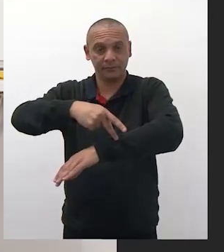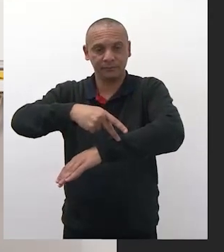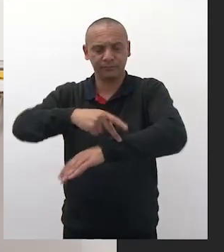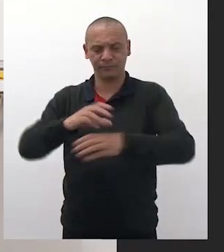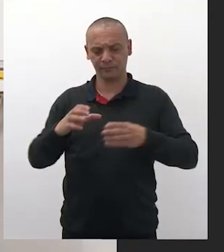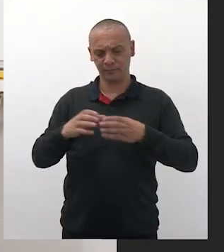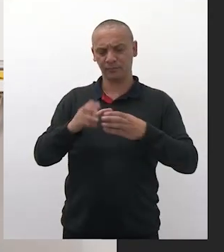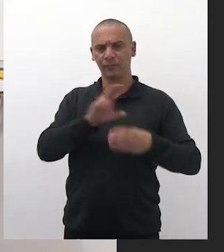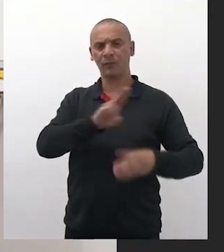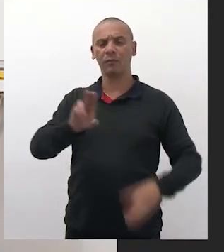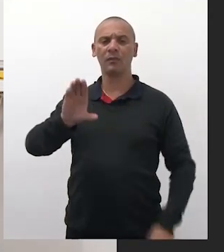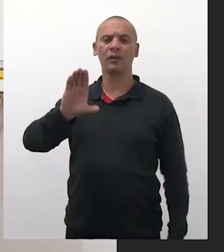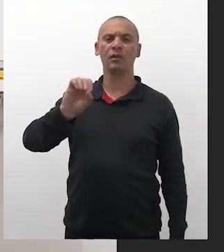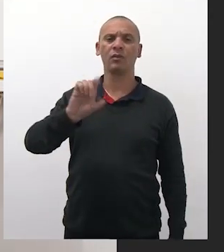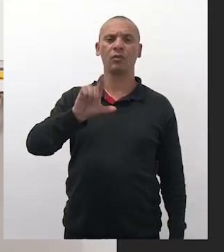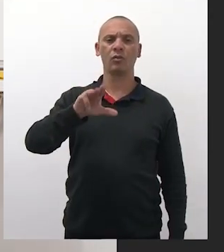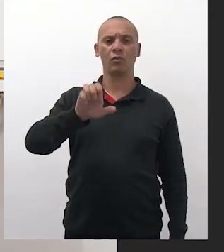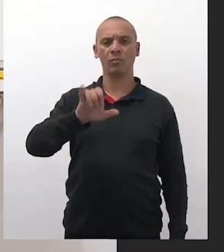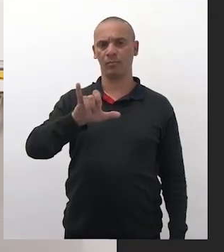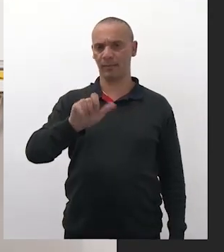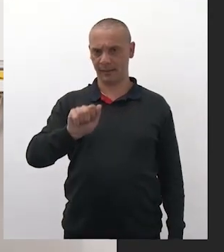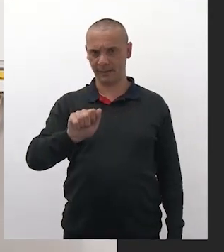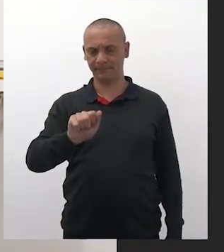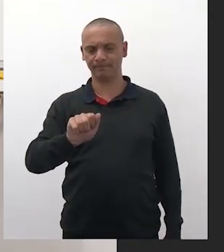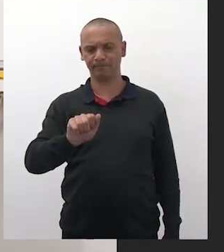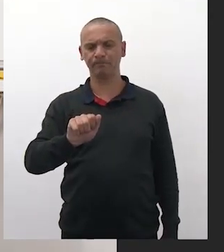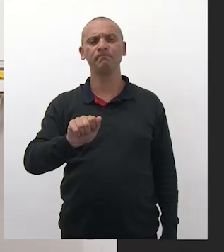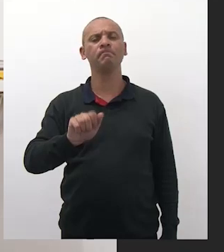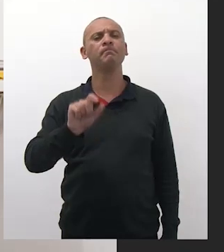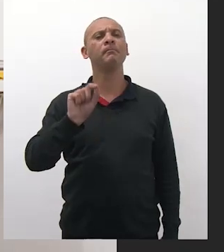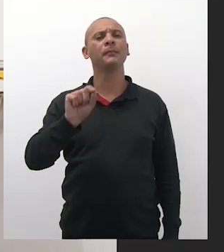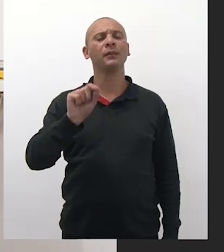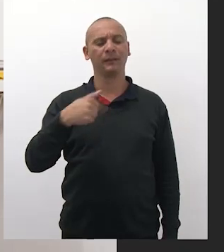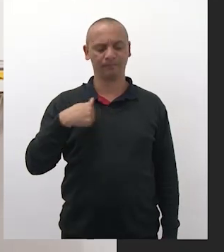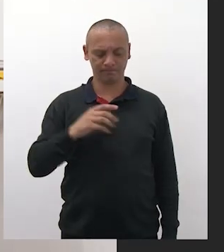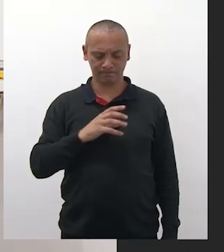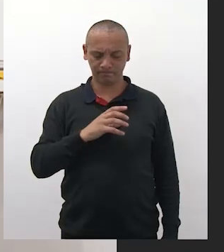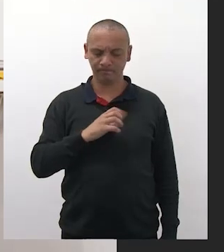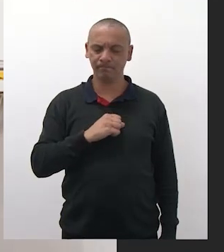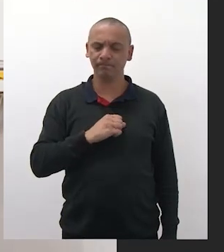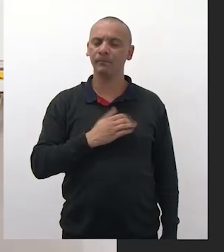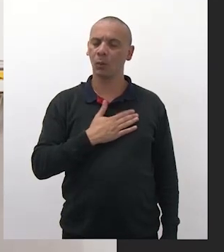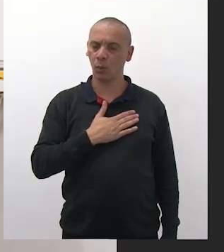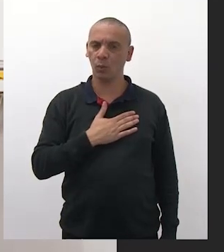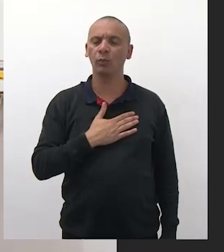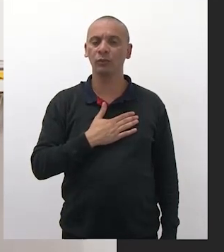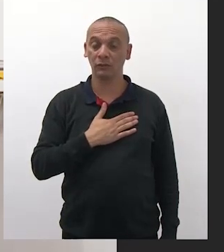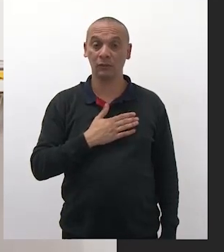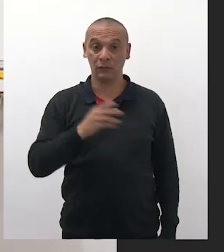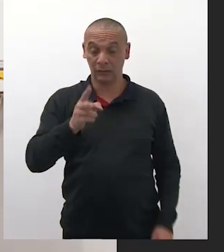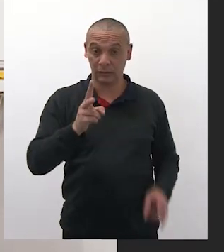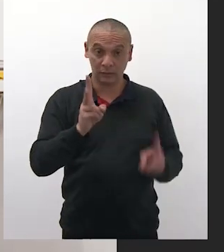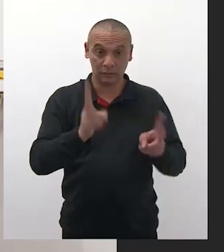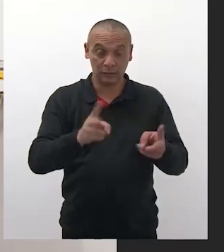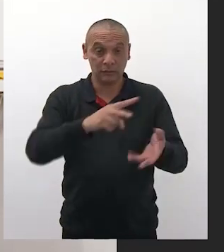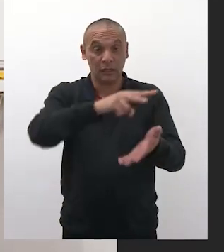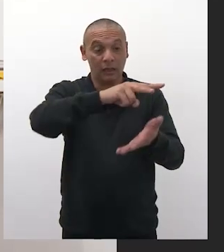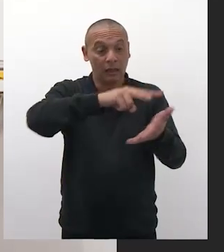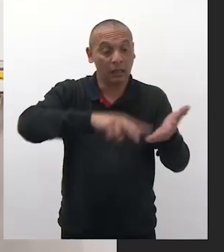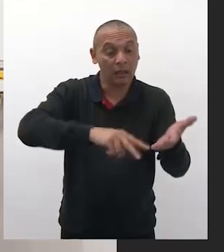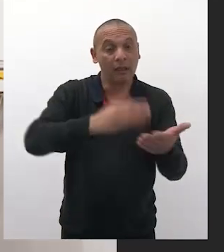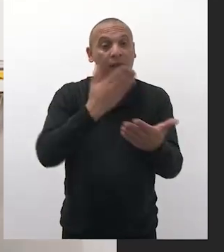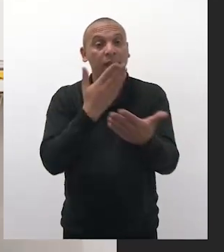Colmeia. É um clube de leitura Colmeia, que é uma outra paixão também, né, porque você continuar lendo,